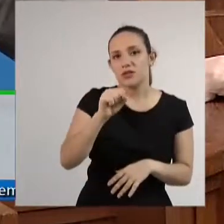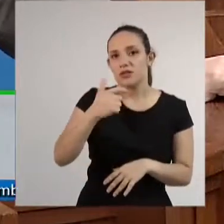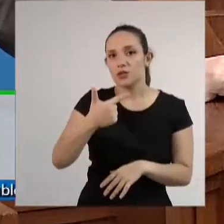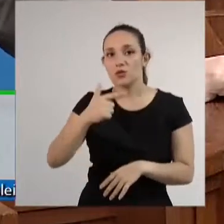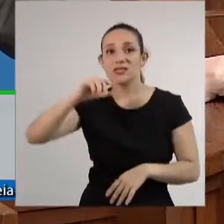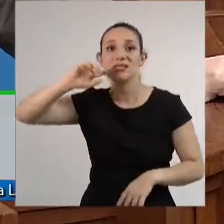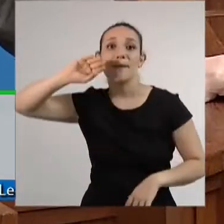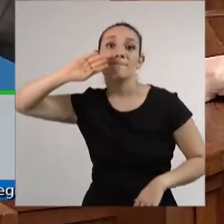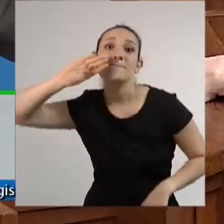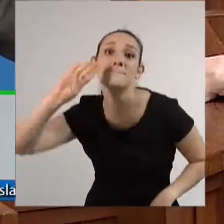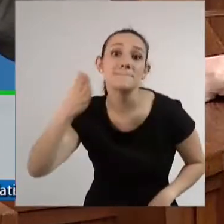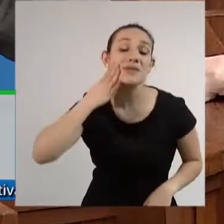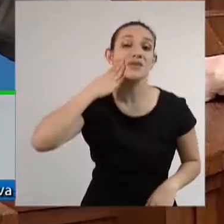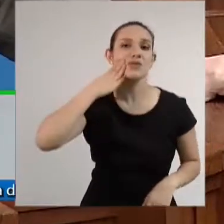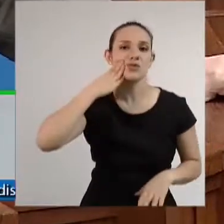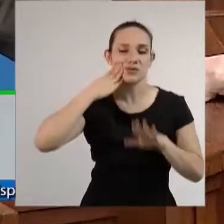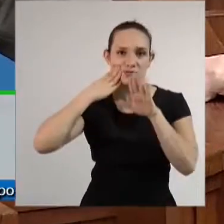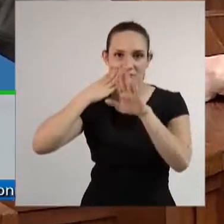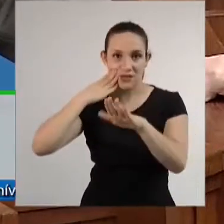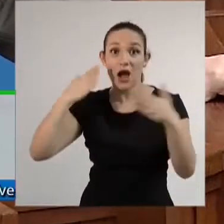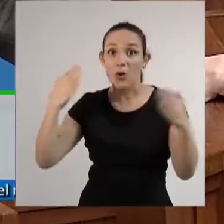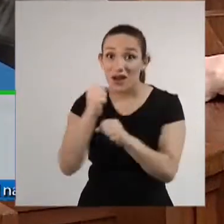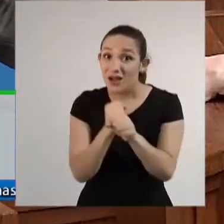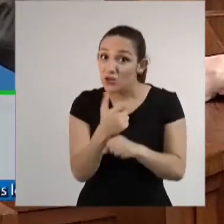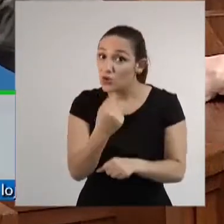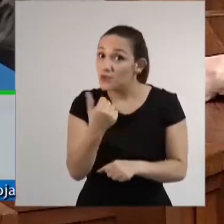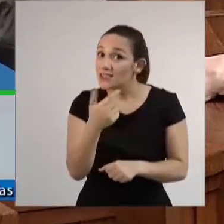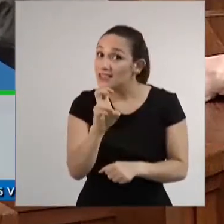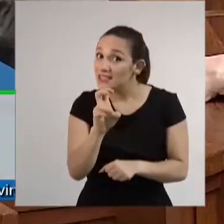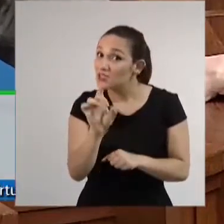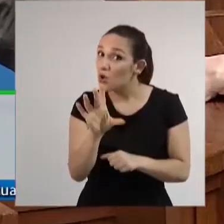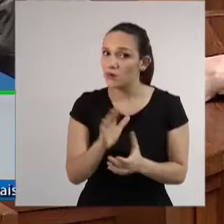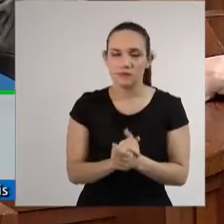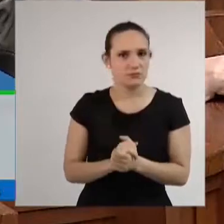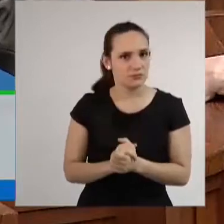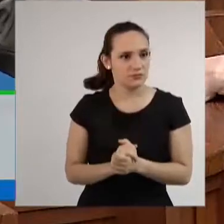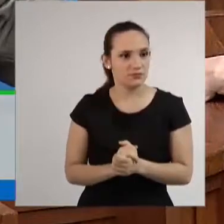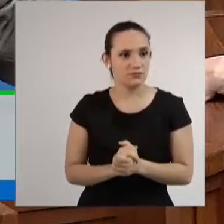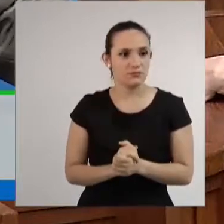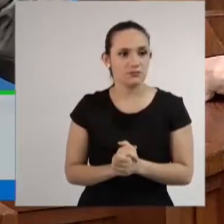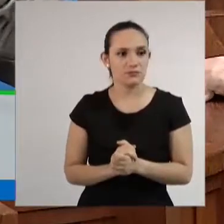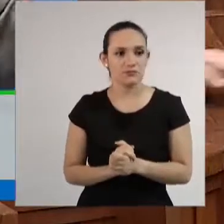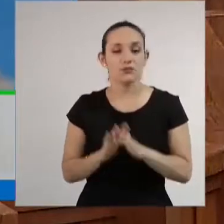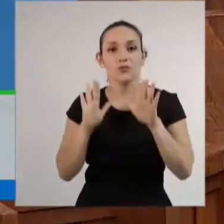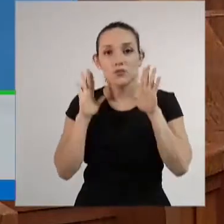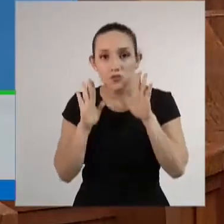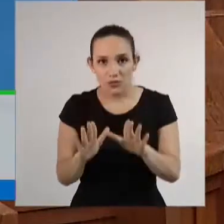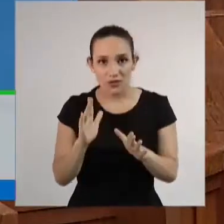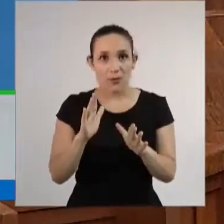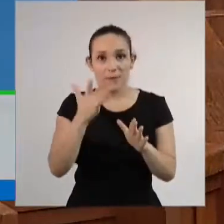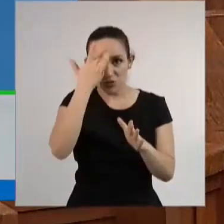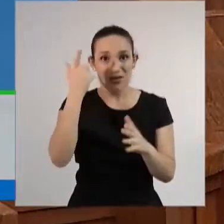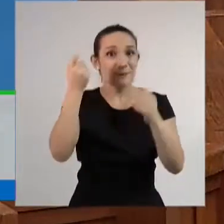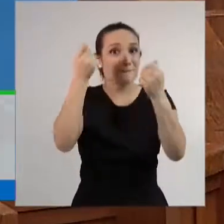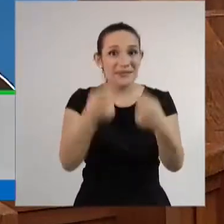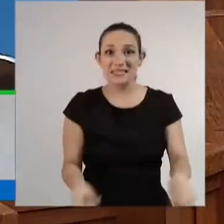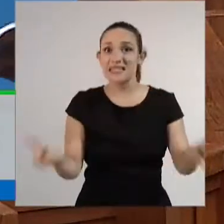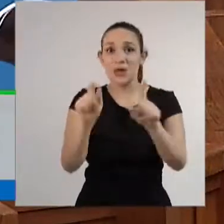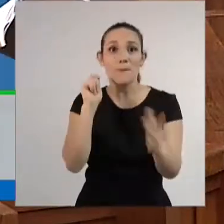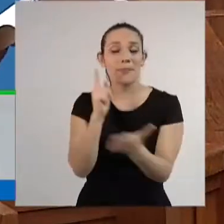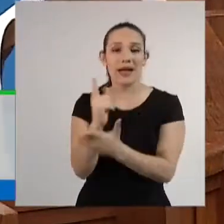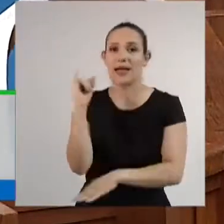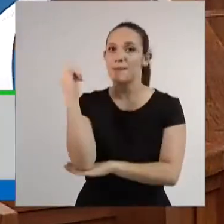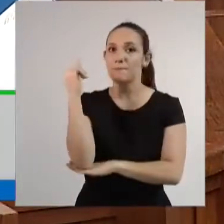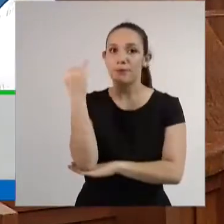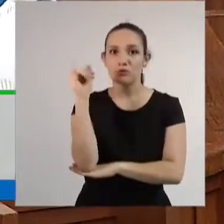282 bilhões em 2015. A renúncia fiscal de 2015, 282 bilhões, é maior